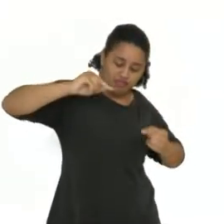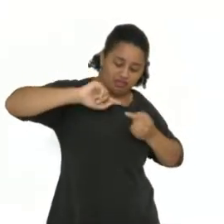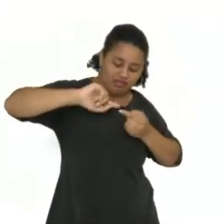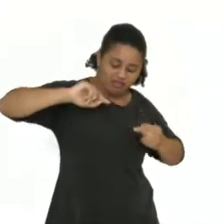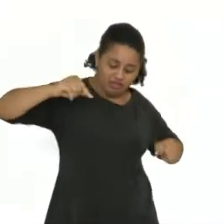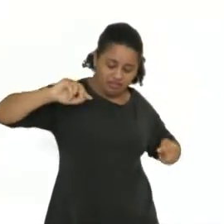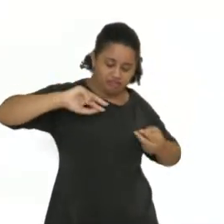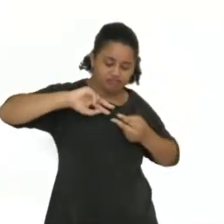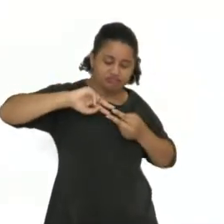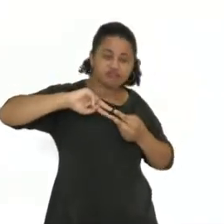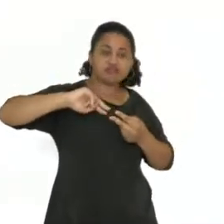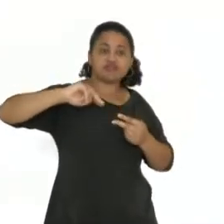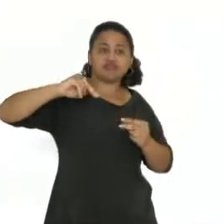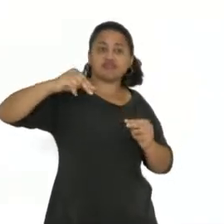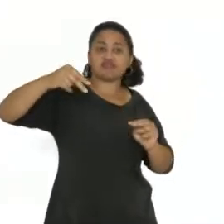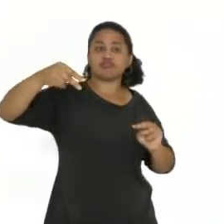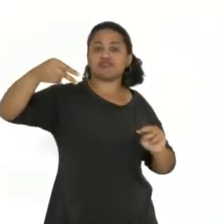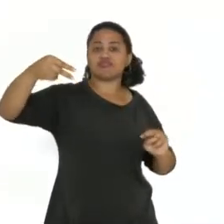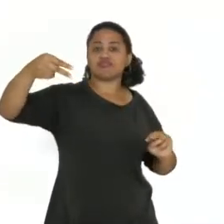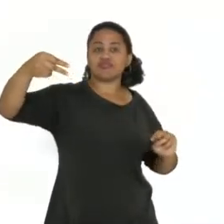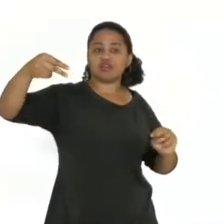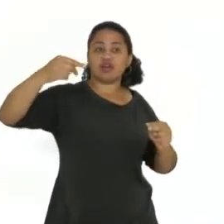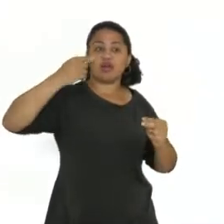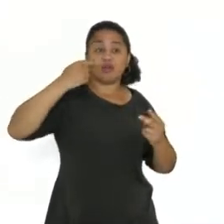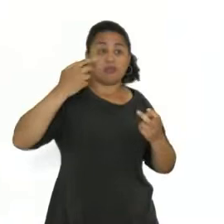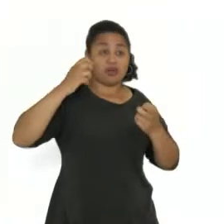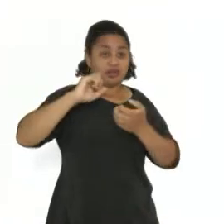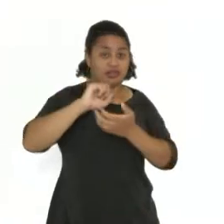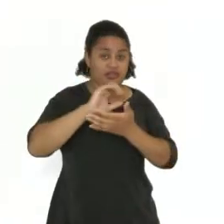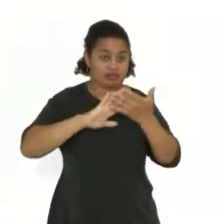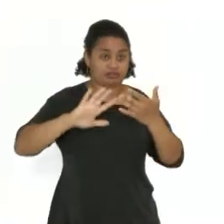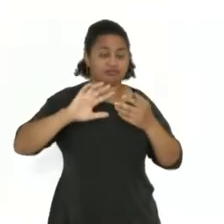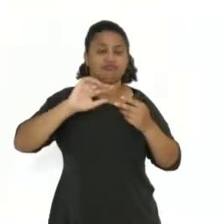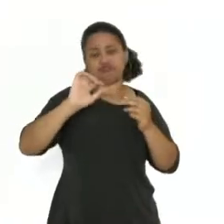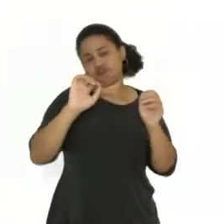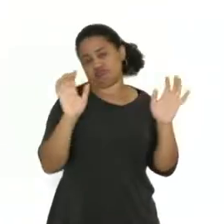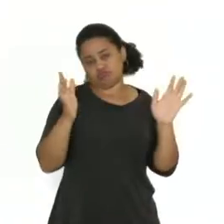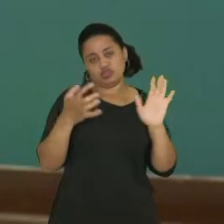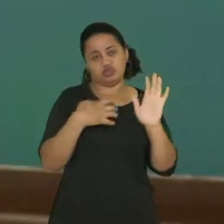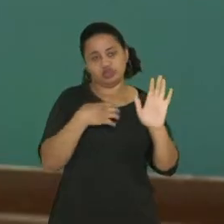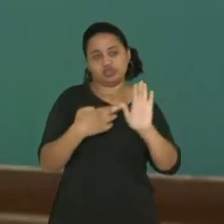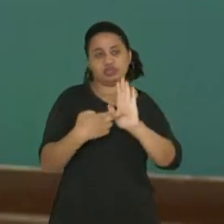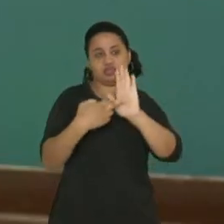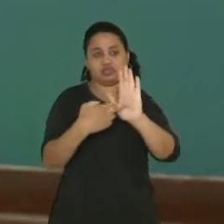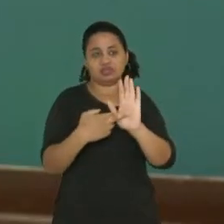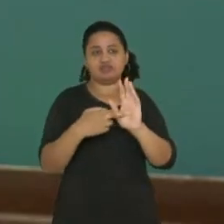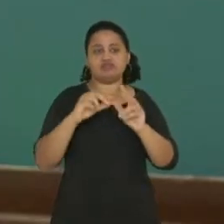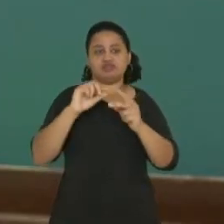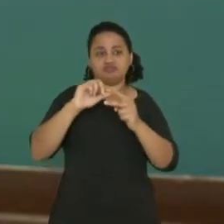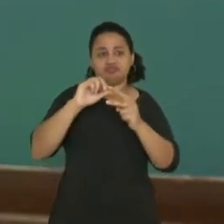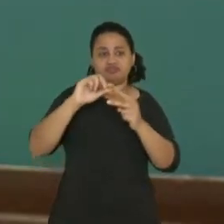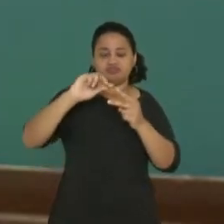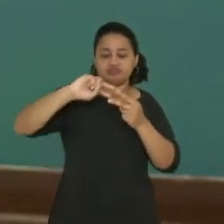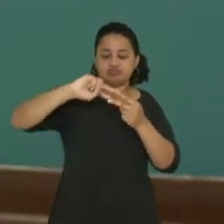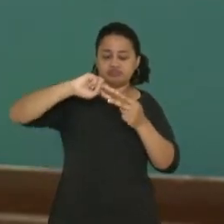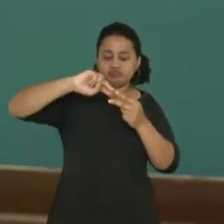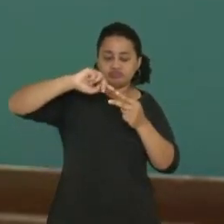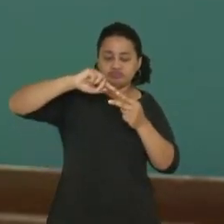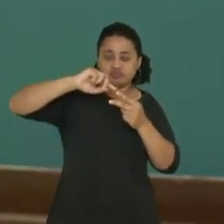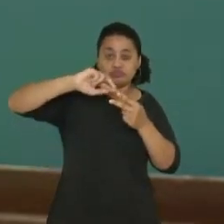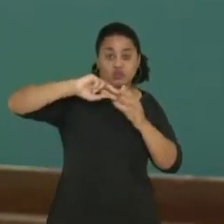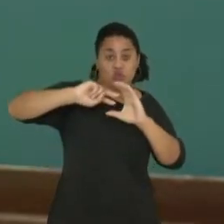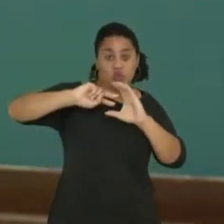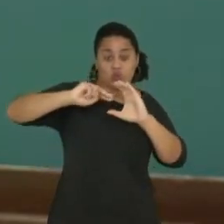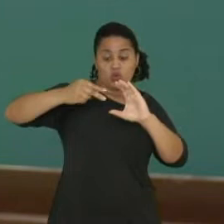DNA. Observem aqui a imagem, olha. Então, é uma representação, claro, né? Então, aqui dentro deste